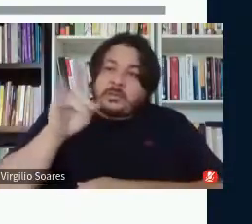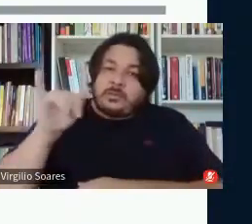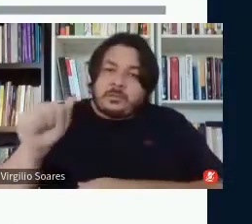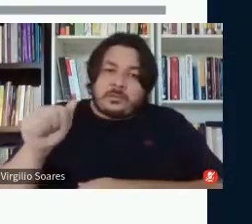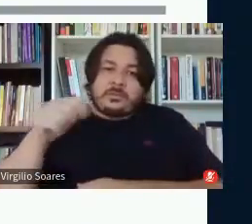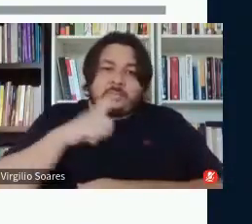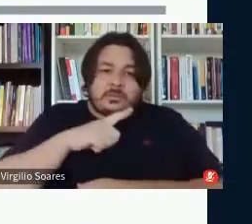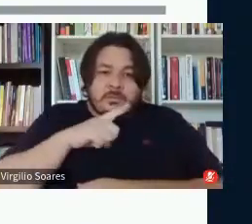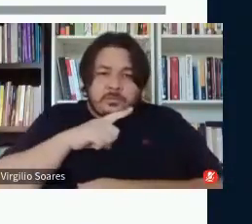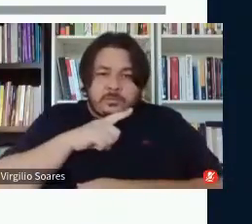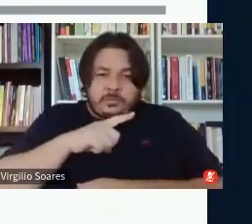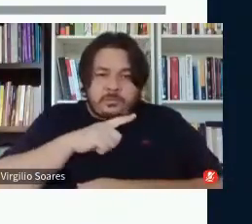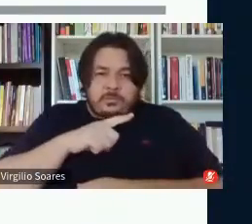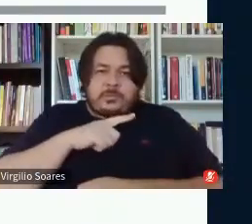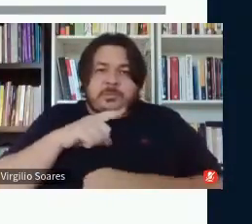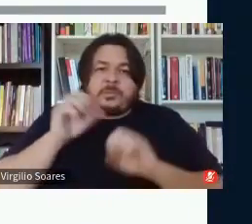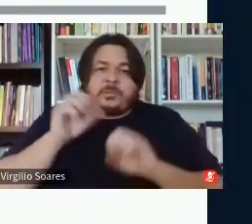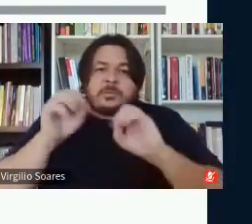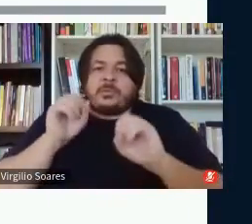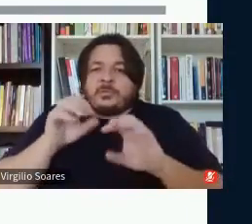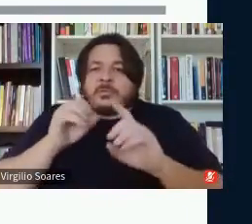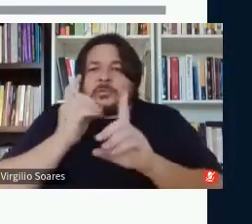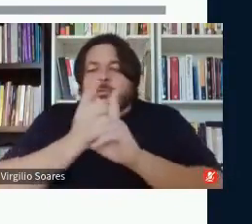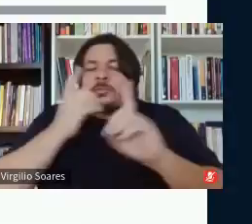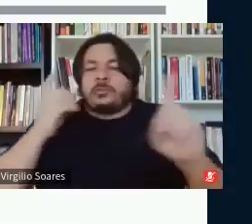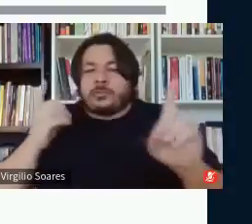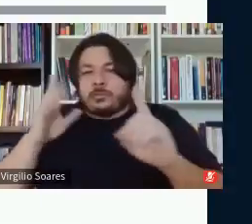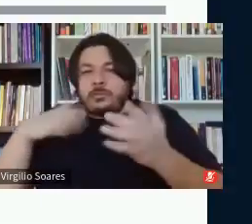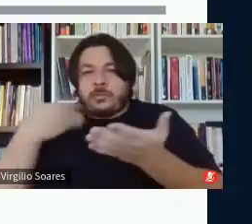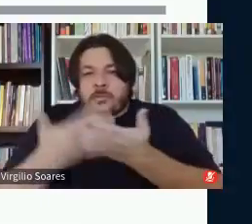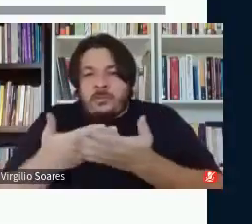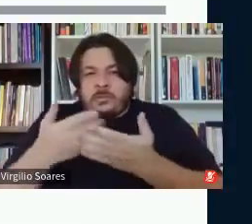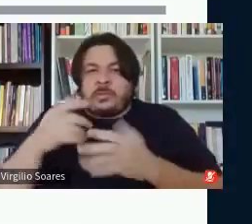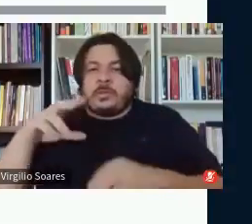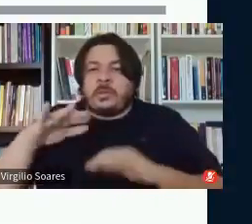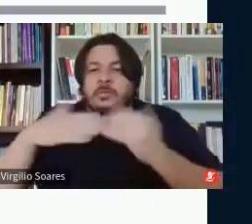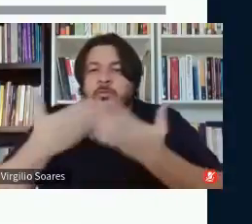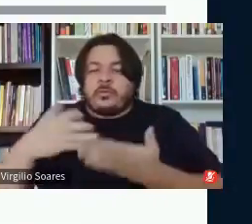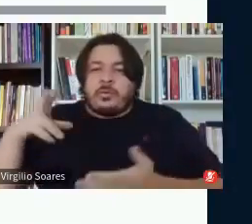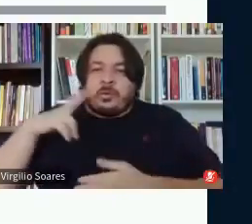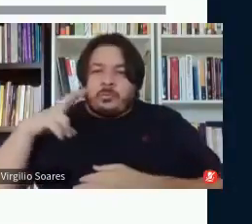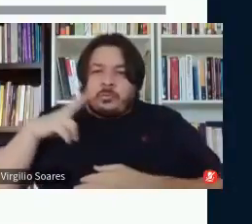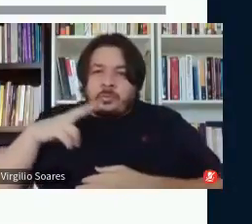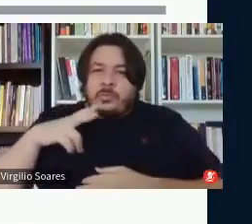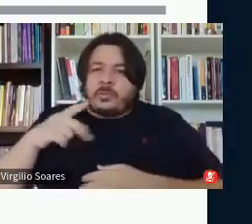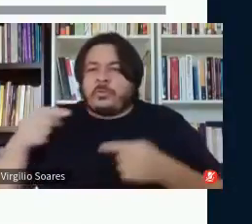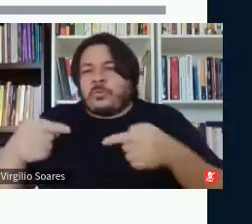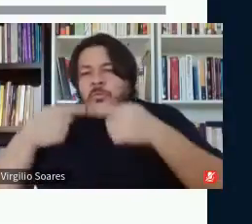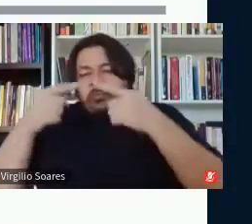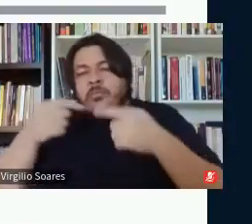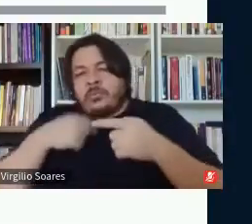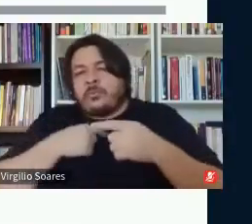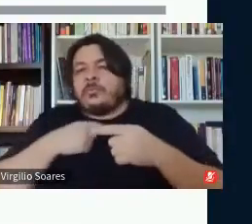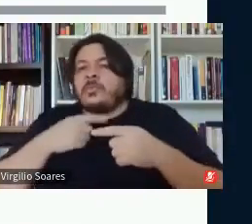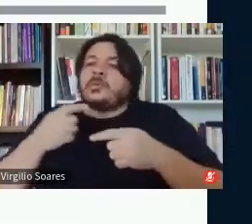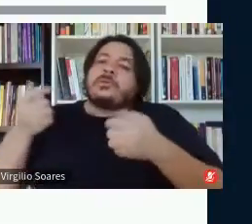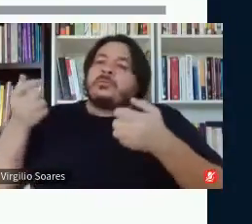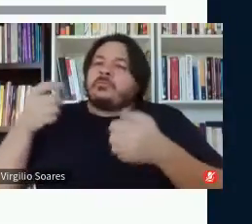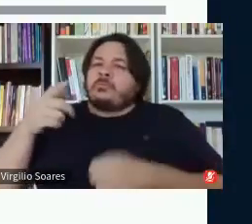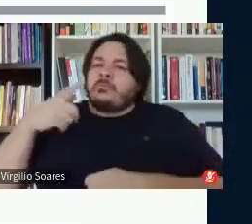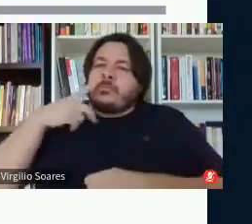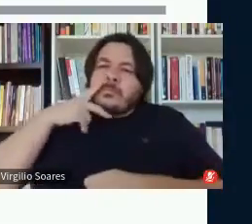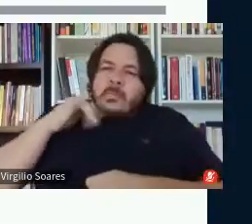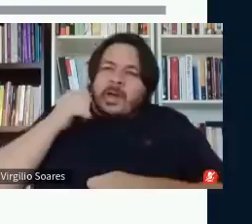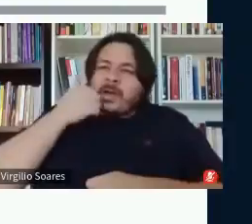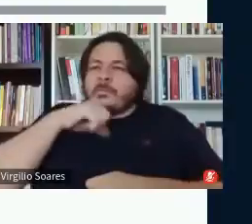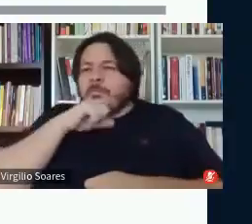à distância, o ensino remoto, inclusive nas escolas públicas, que, segundo a narrativa de pais com quem eu tenho falado, de estudantes